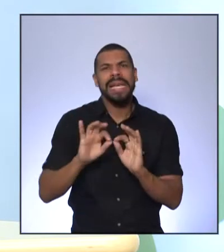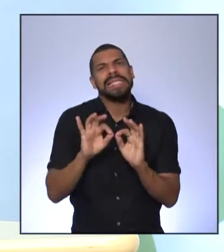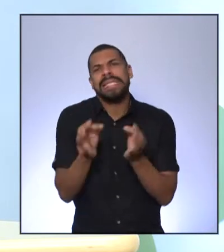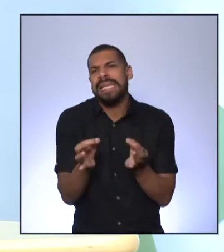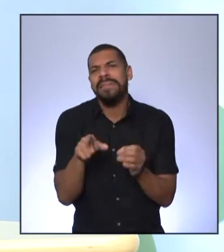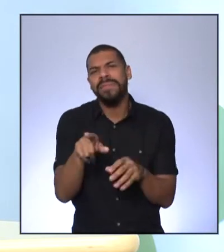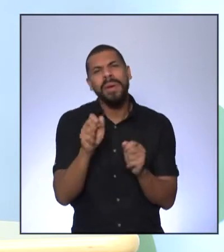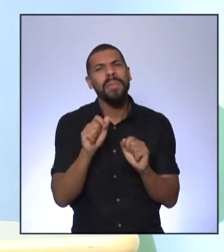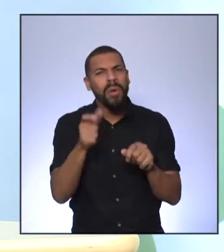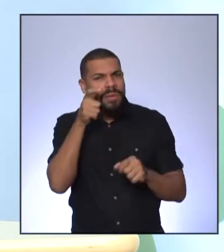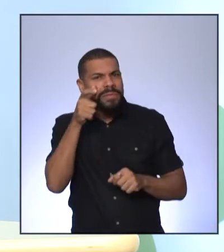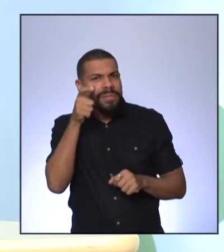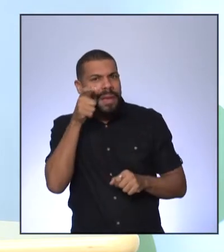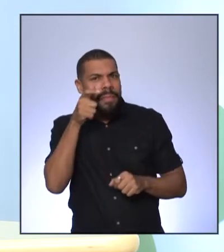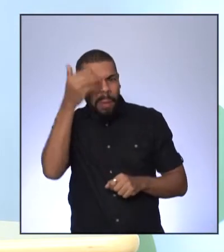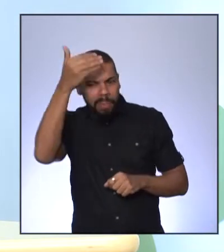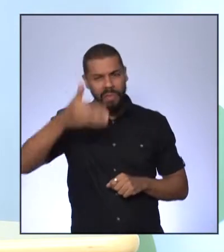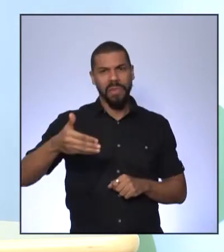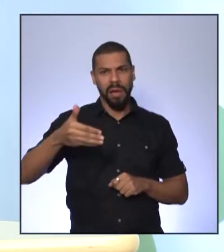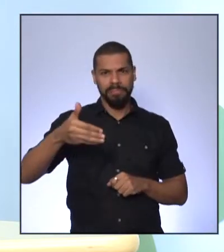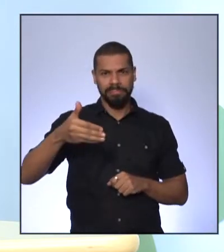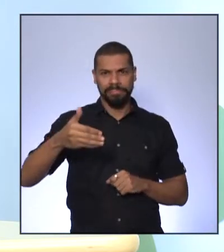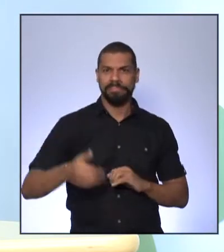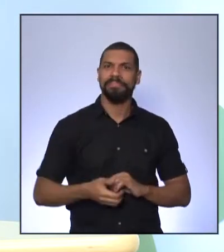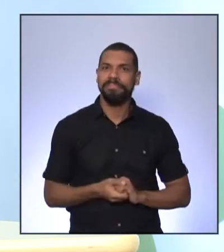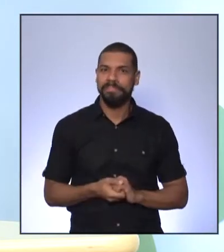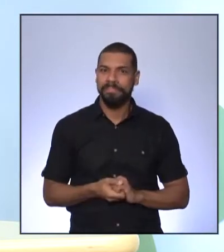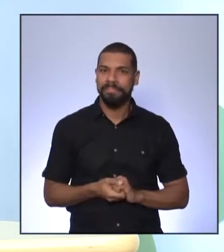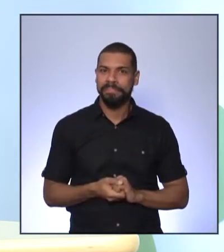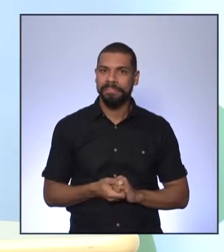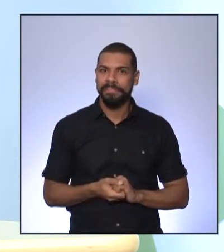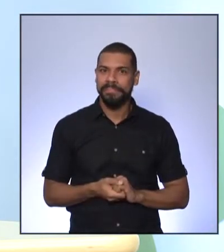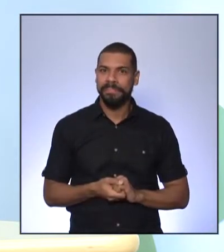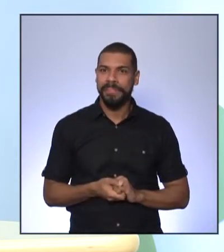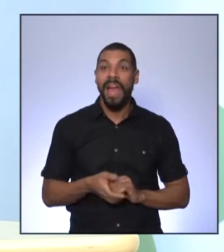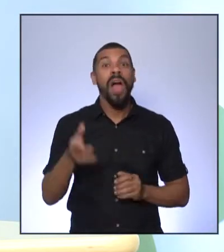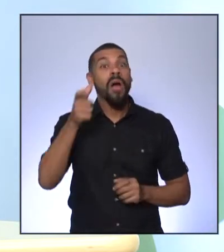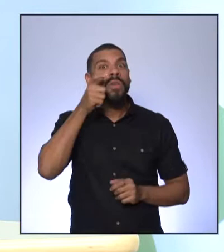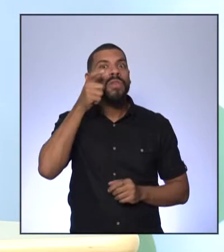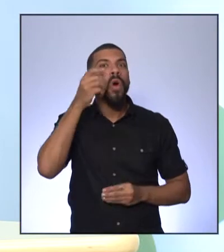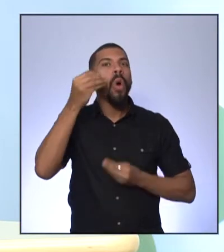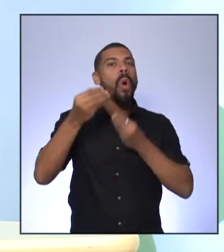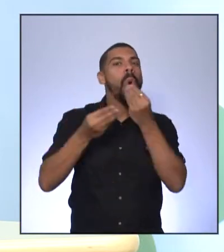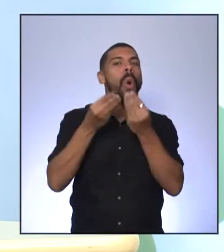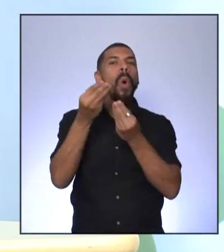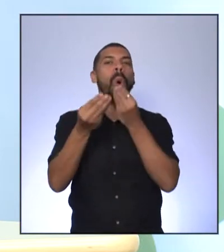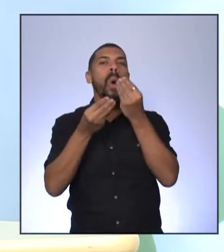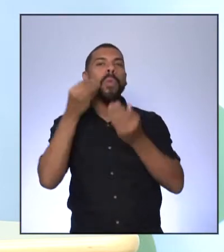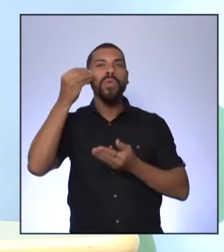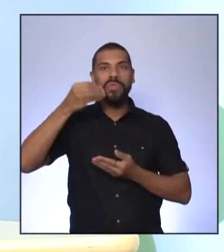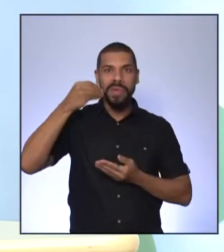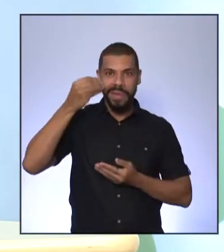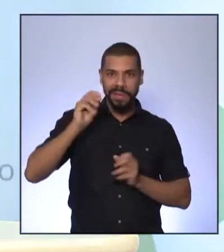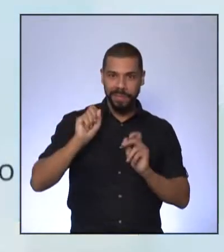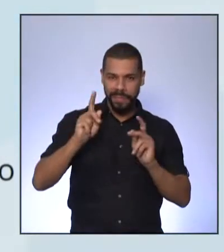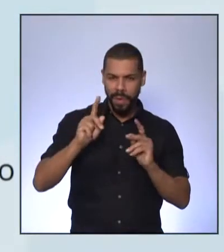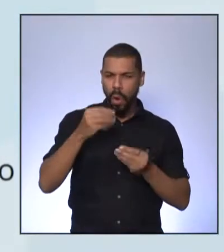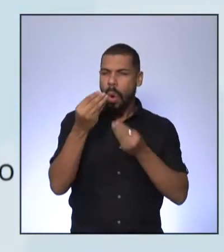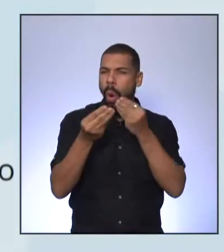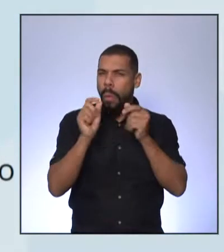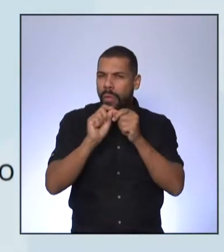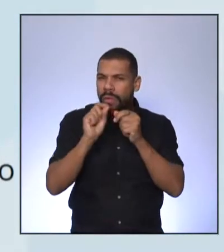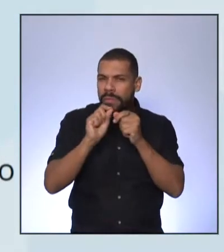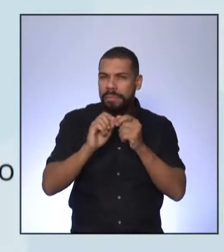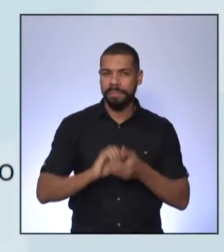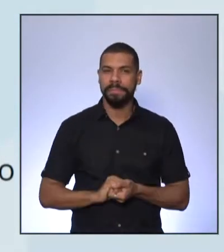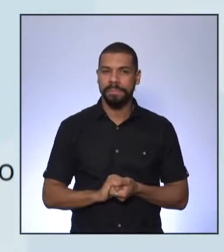e é bacana para comprovar. Agora a gente vai ver a parte experimental, como fazer essa reação. Para fazer essa reação,